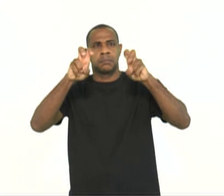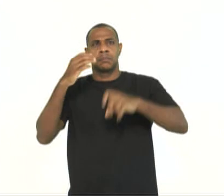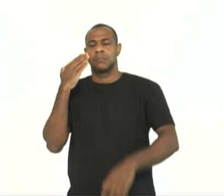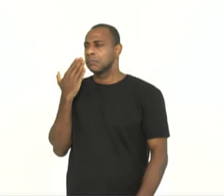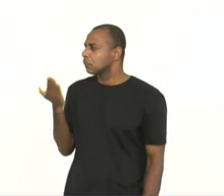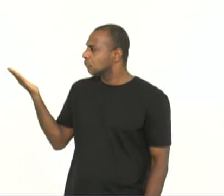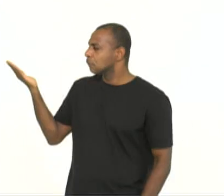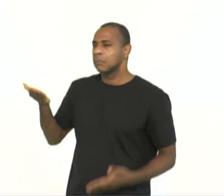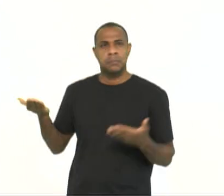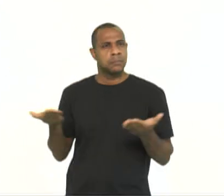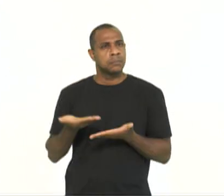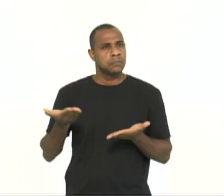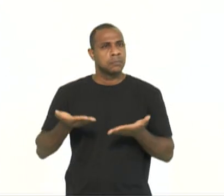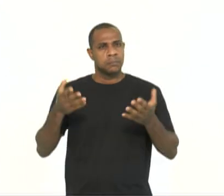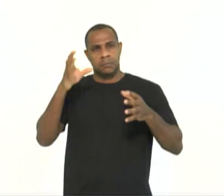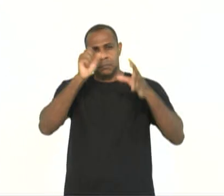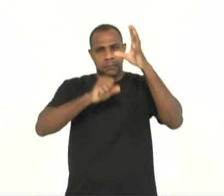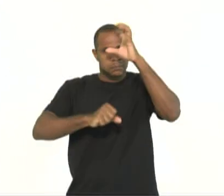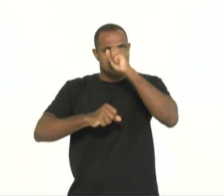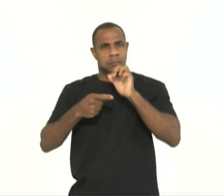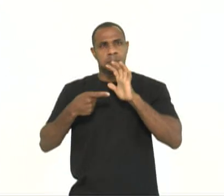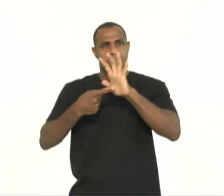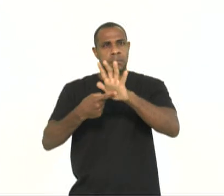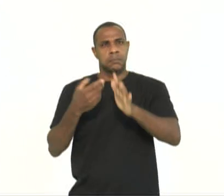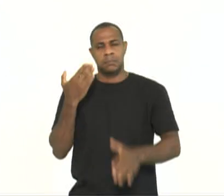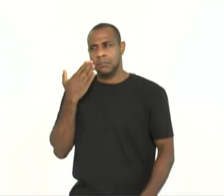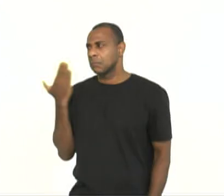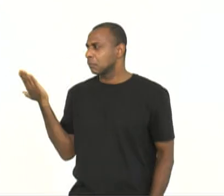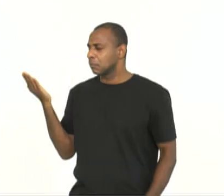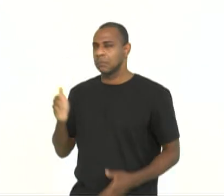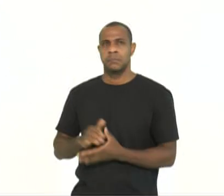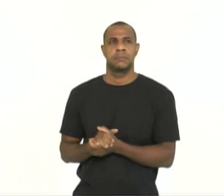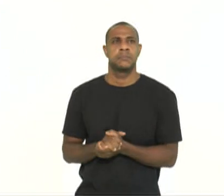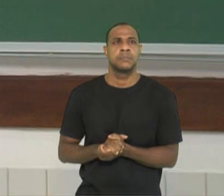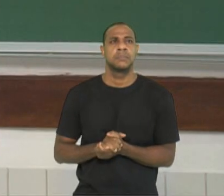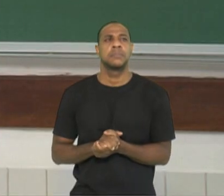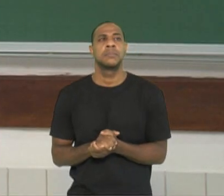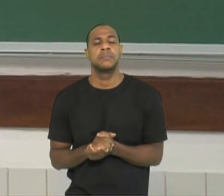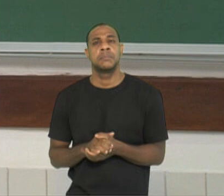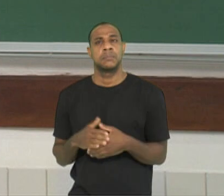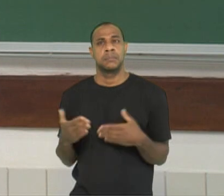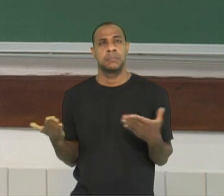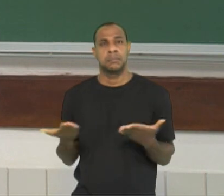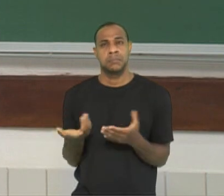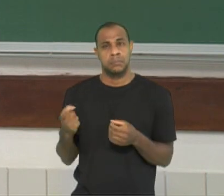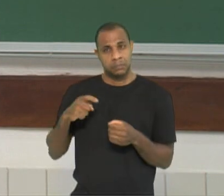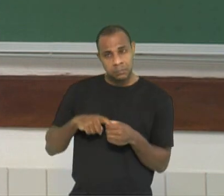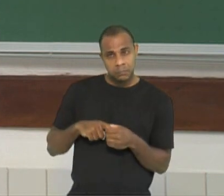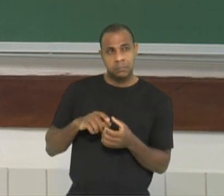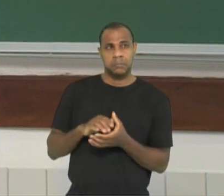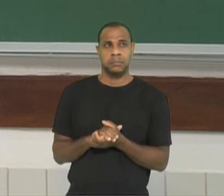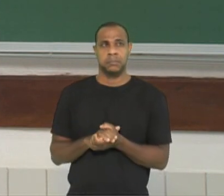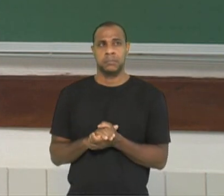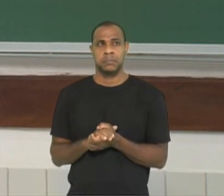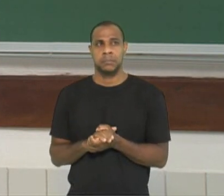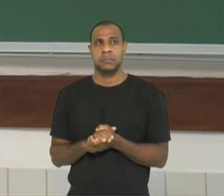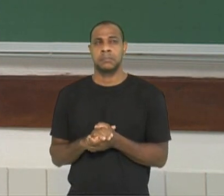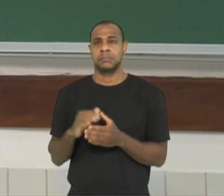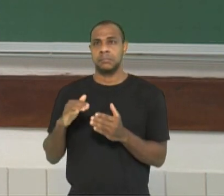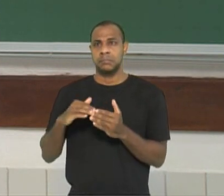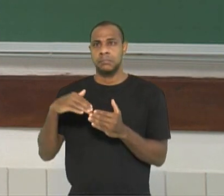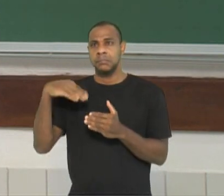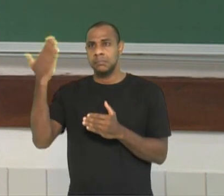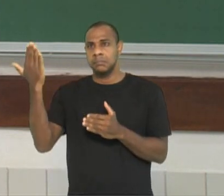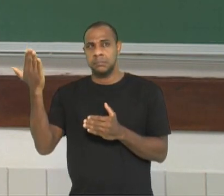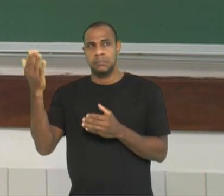era a transformação da cultura nacional a partir de influência estrangeira com a cultura, com a tradição brasileira. Voltando, pegamos o que está fora, o que está